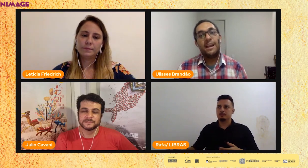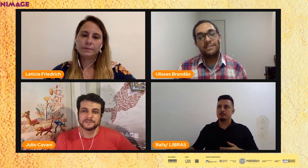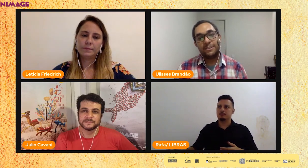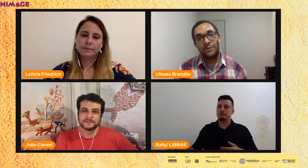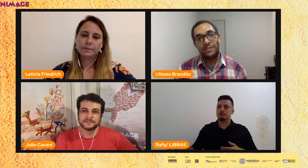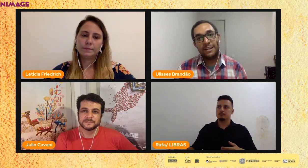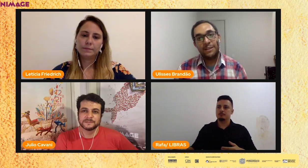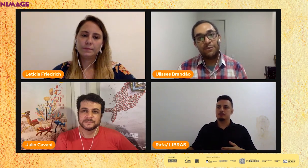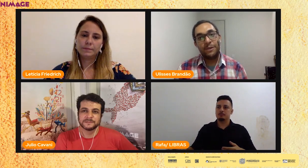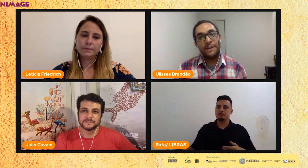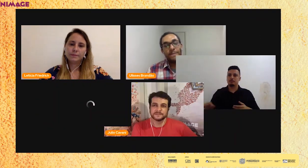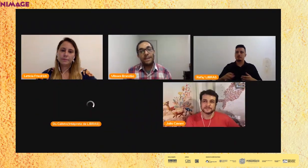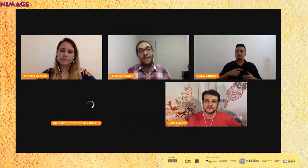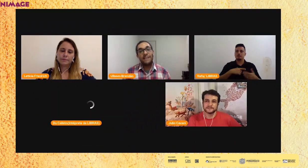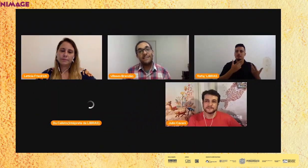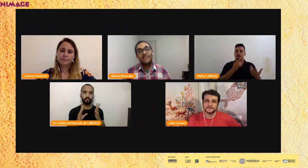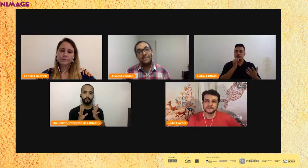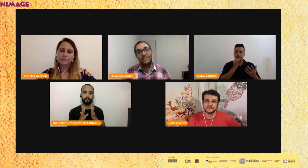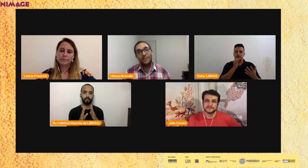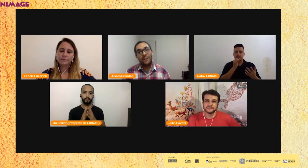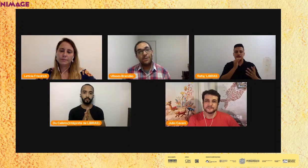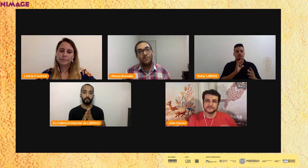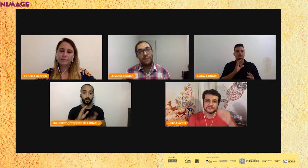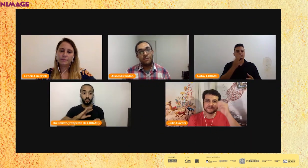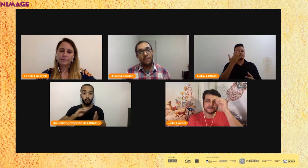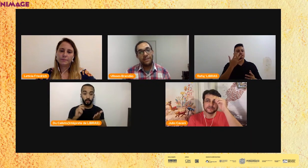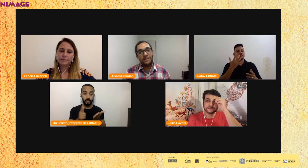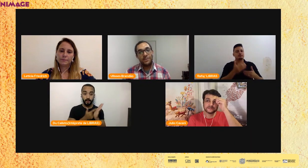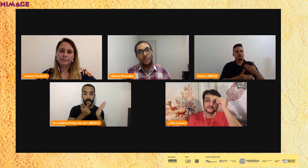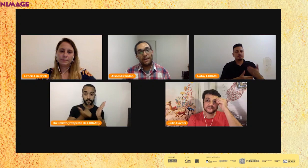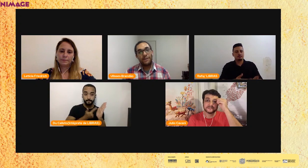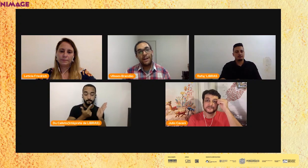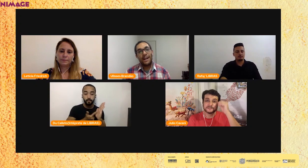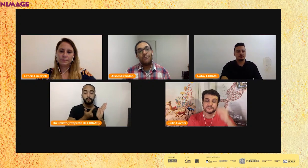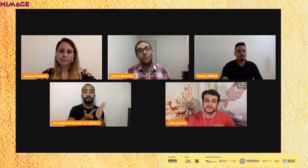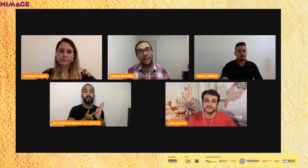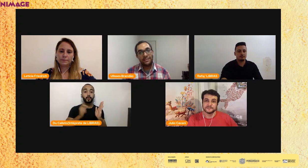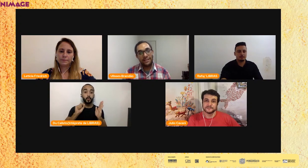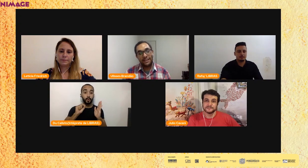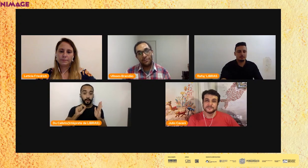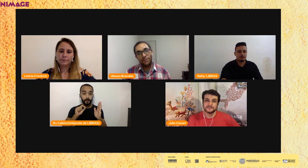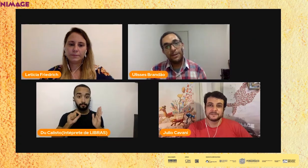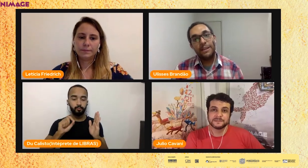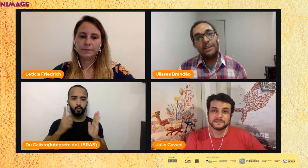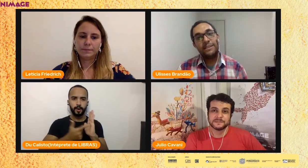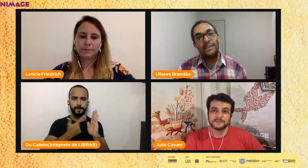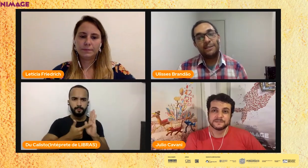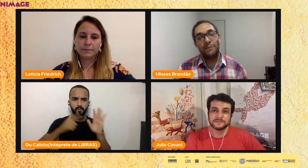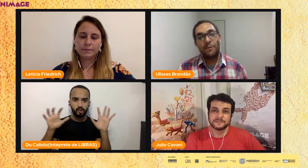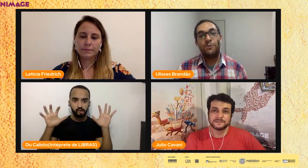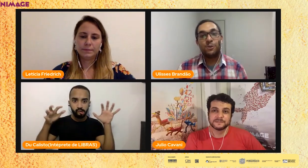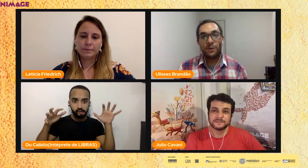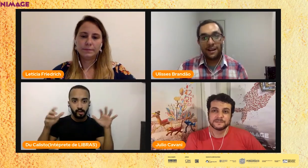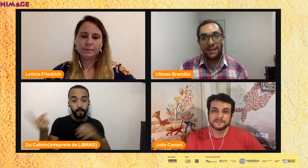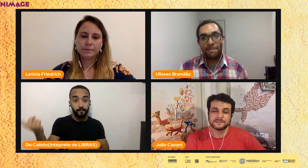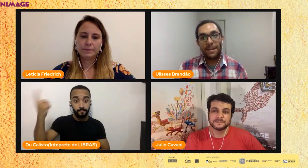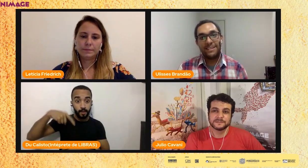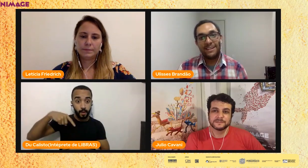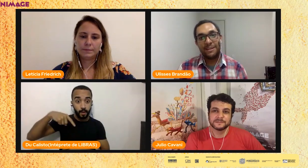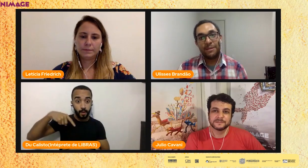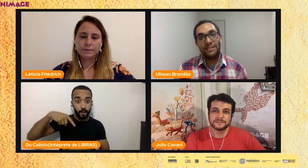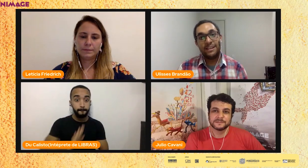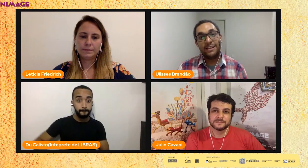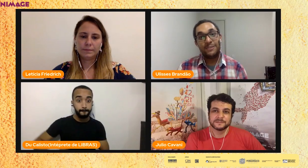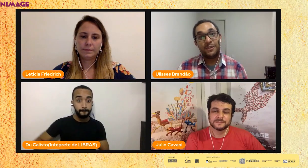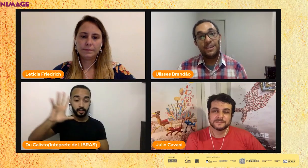público, elas estão nesse livro. E aí esse trio de Halloween vem para o Brasil para capturar esse livro e, de certa forma, controlar